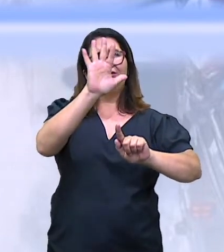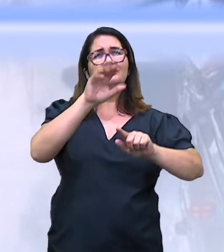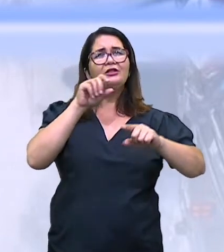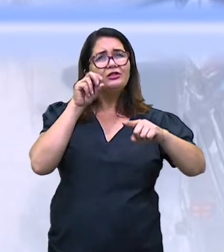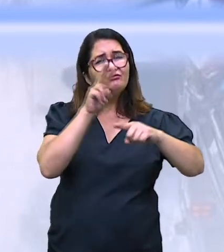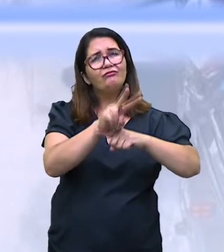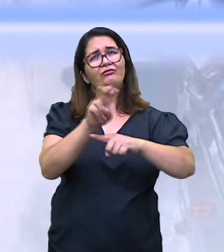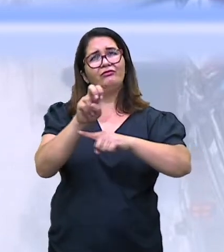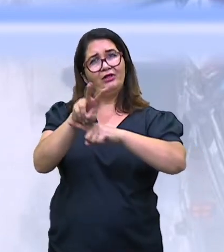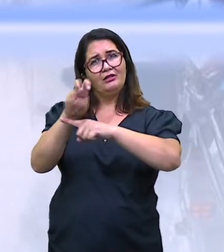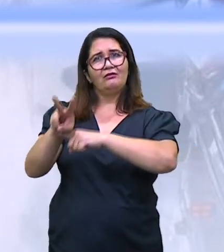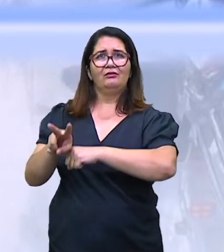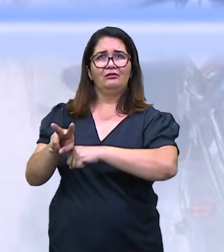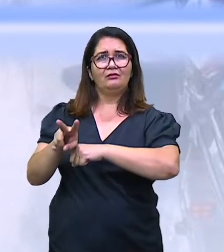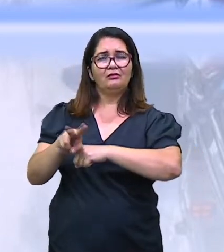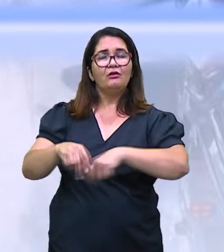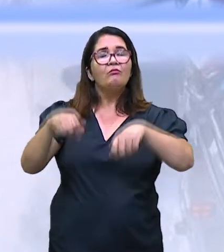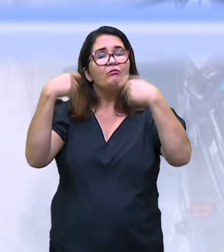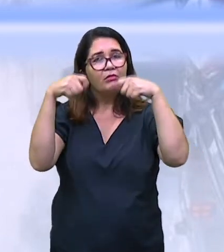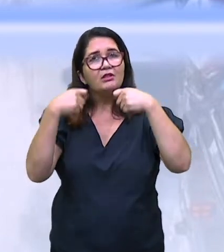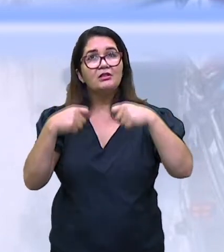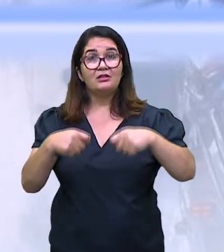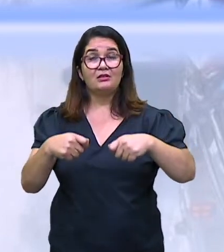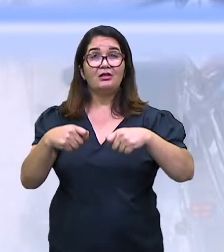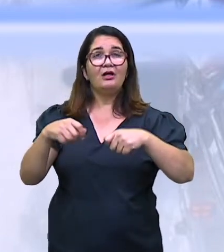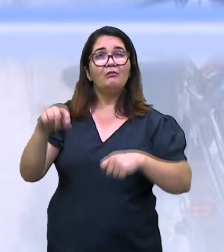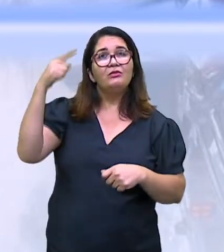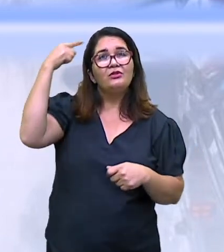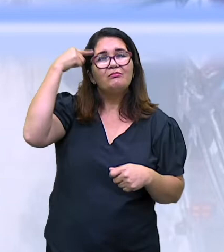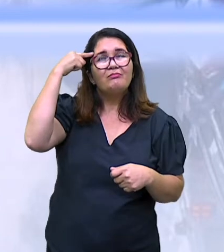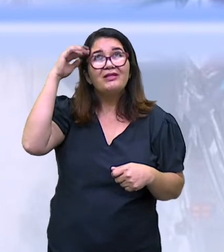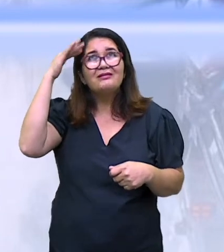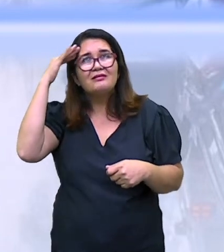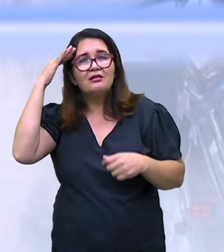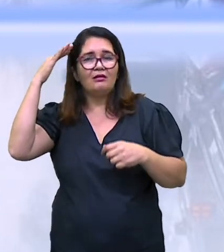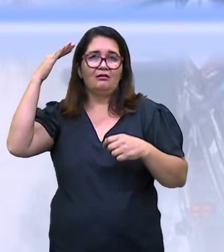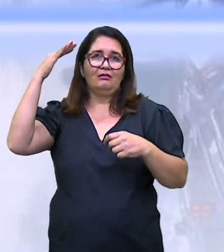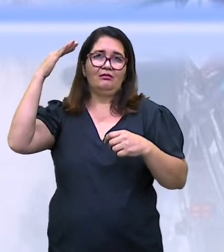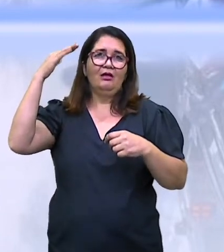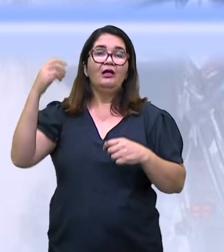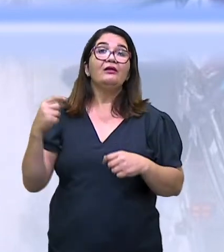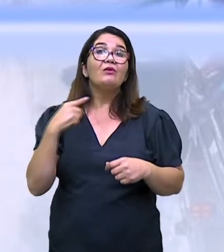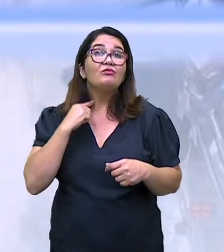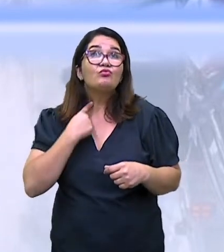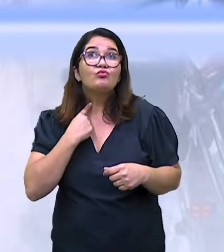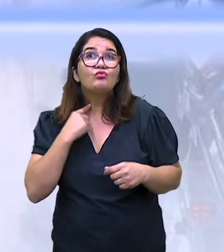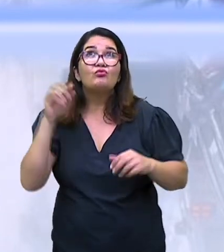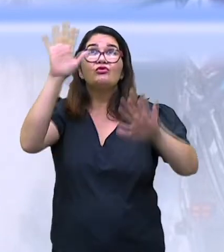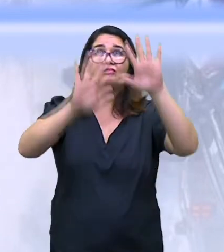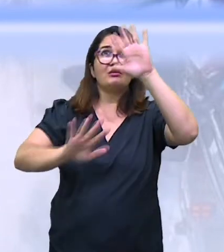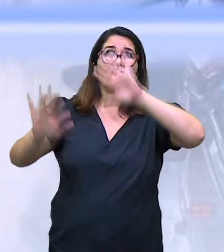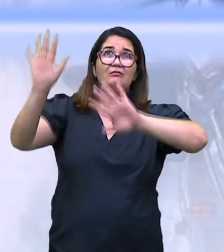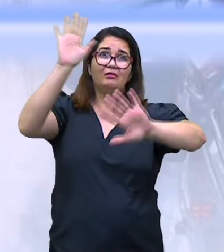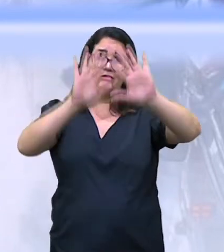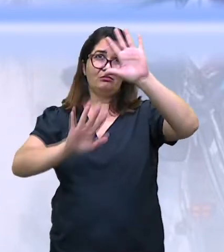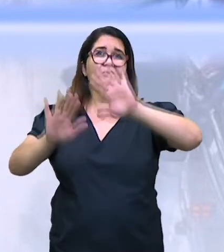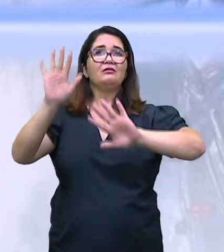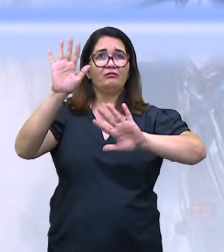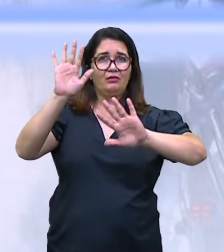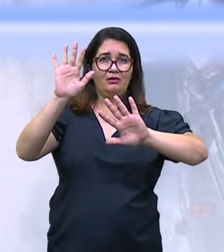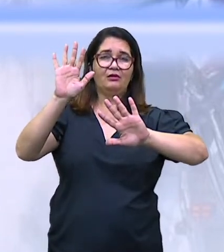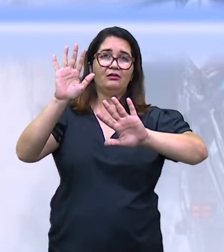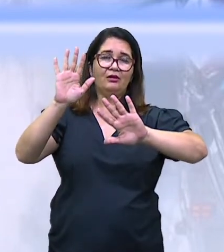gente precisa de pensar na poluição da nossa atmosfera. Se você se acha uma pessoa importante,